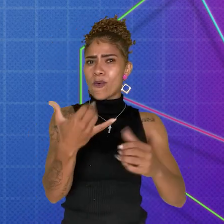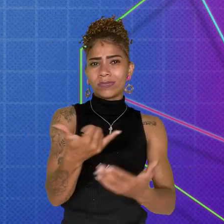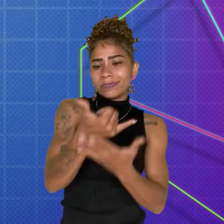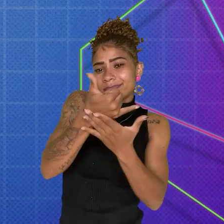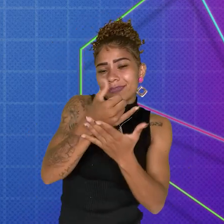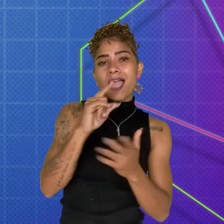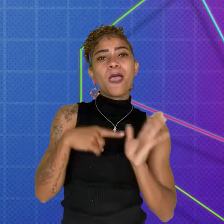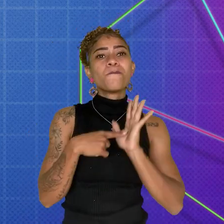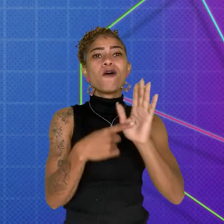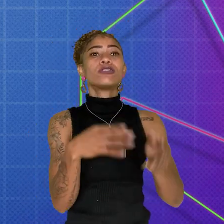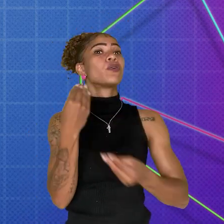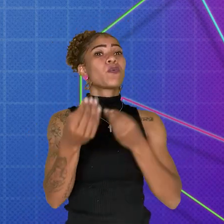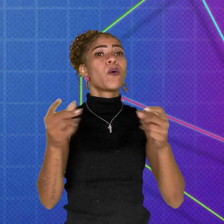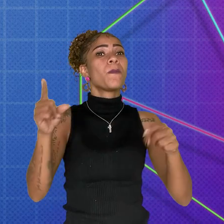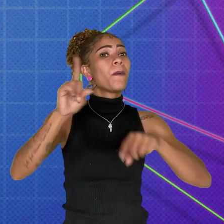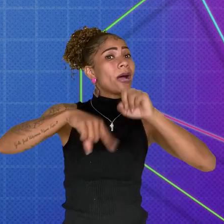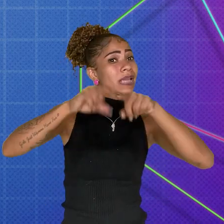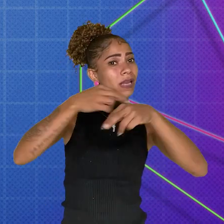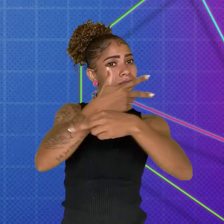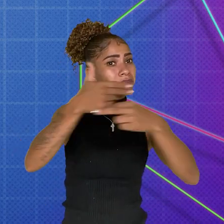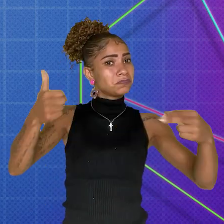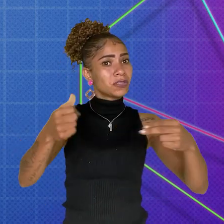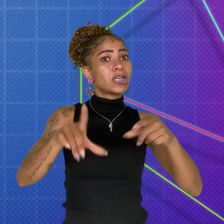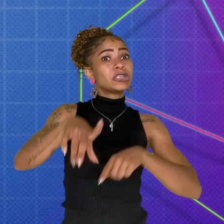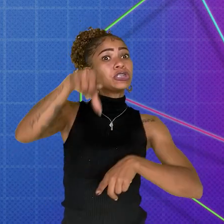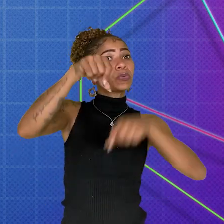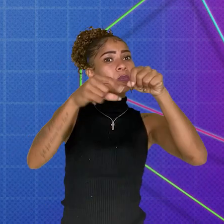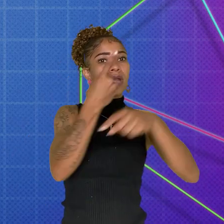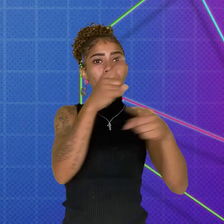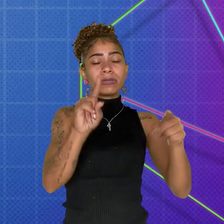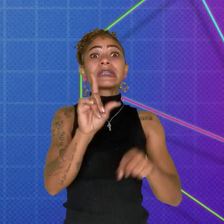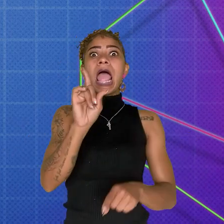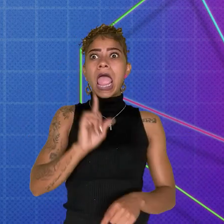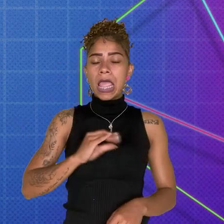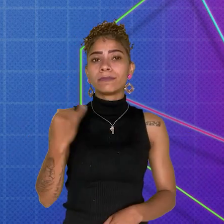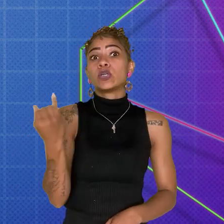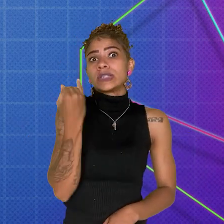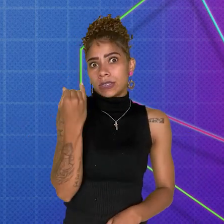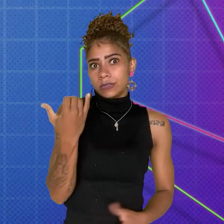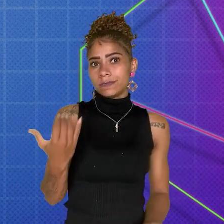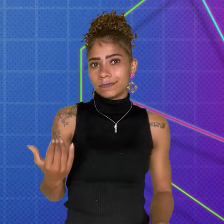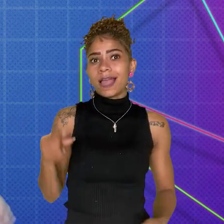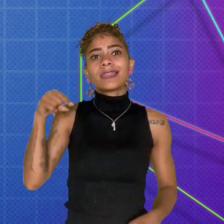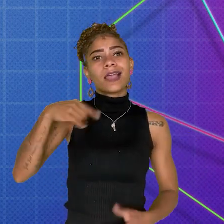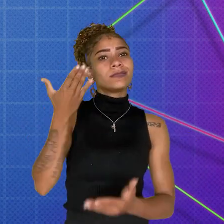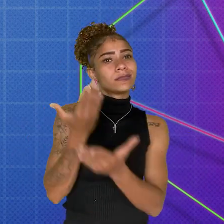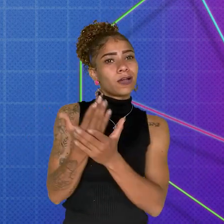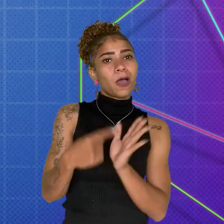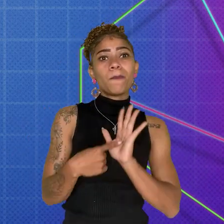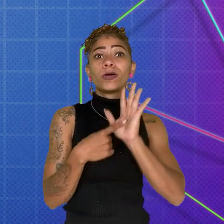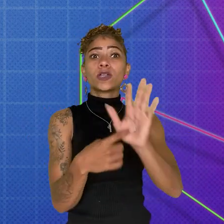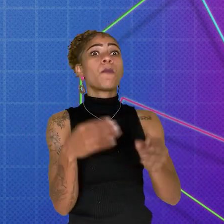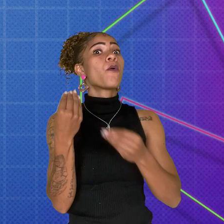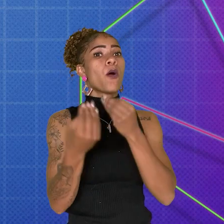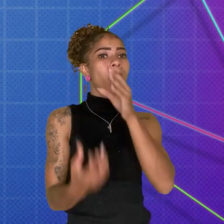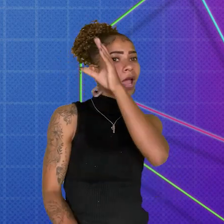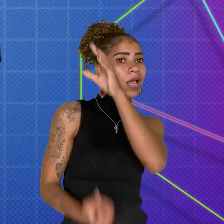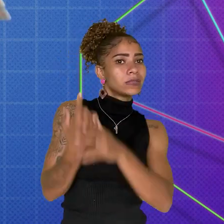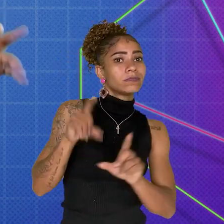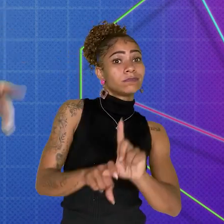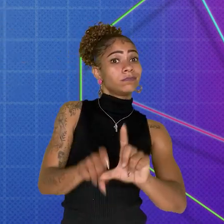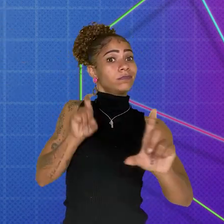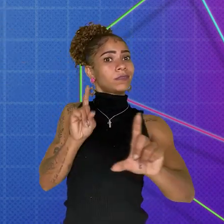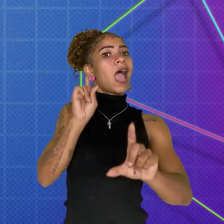Nessa demonstração, mostramos como um instrumento e a escolha da trilha faz toda a diferença. Nessa aula, demonstramos como a